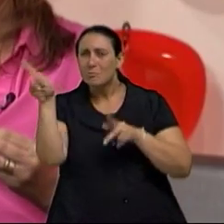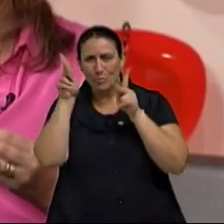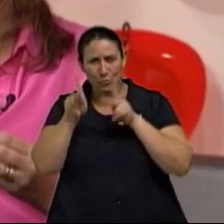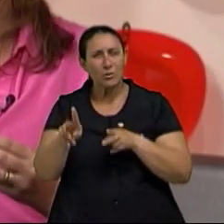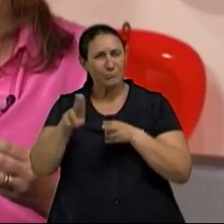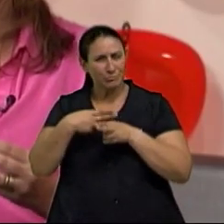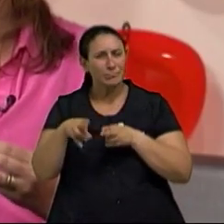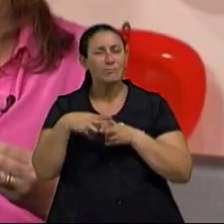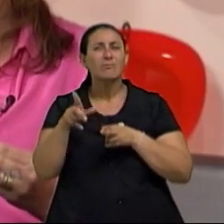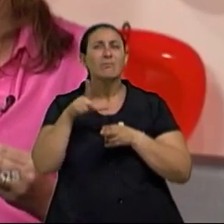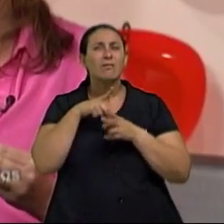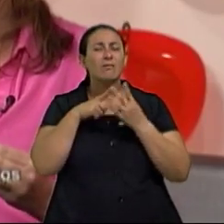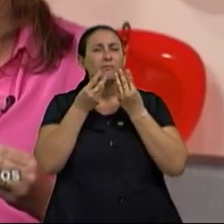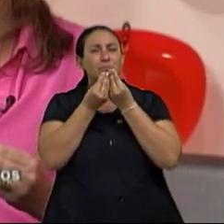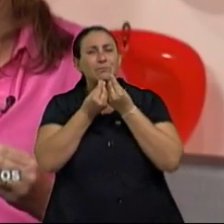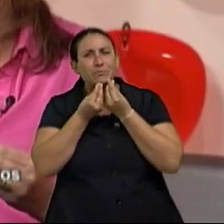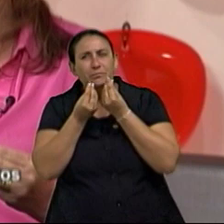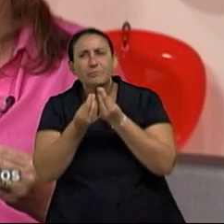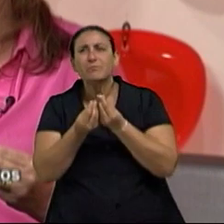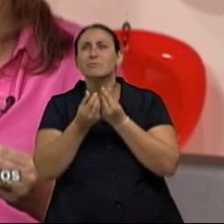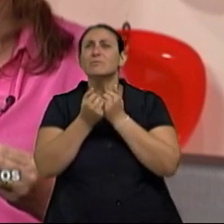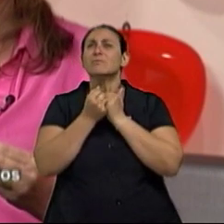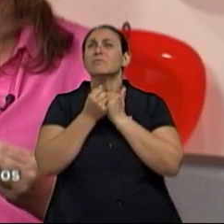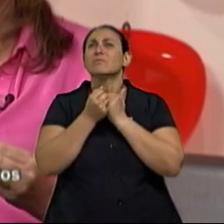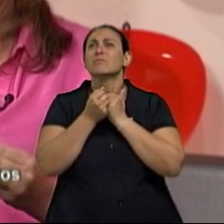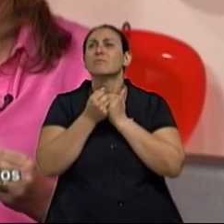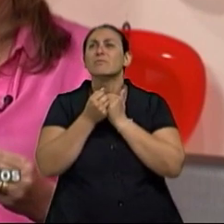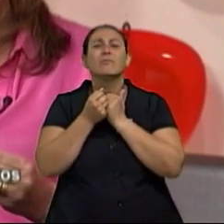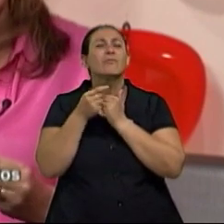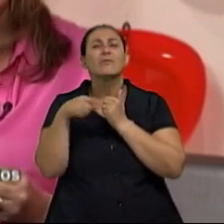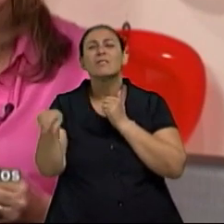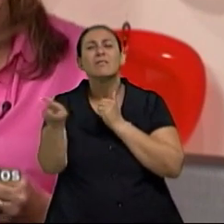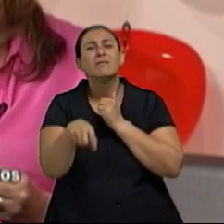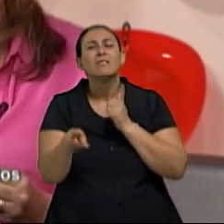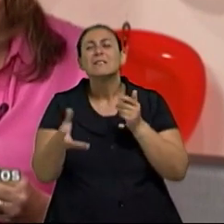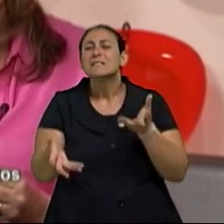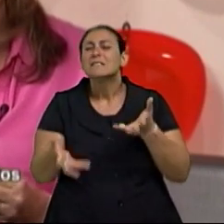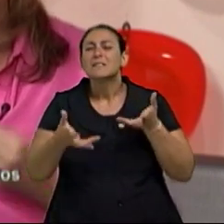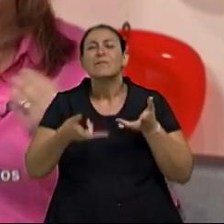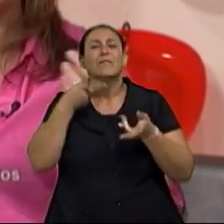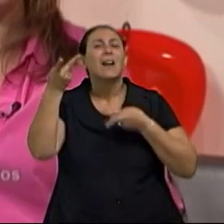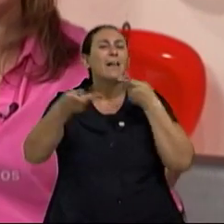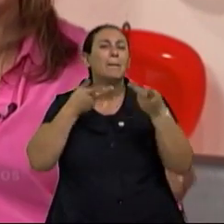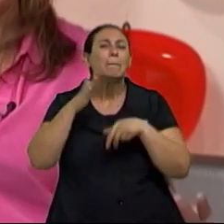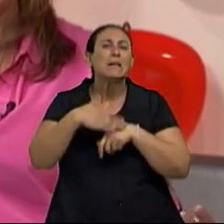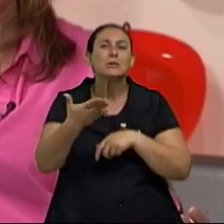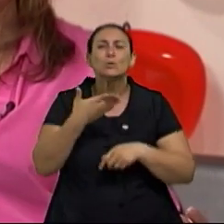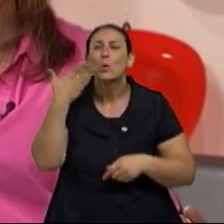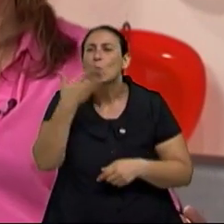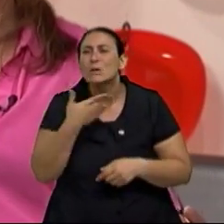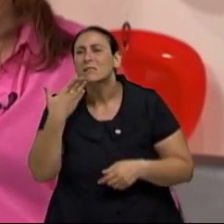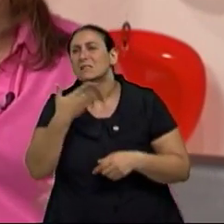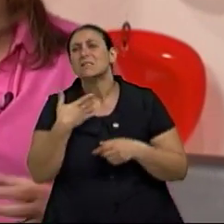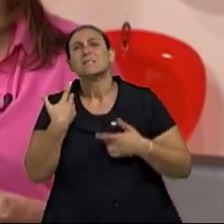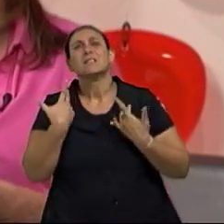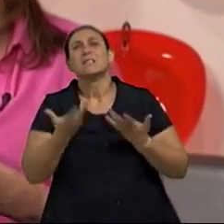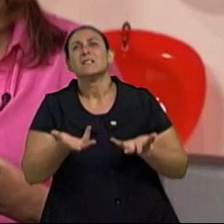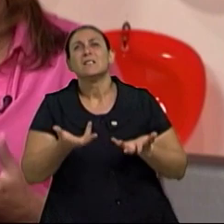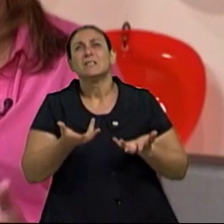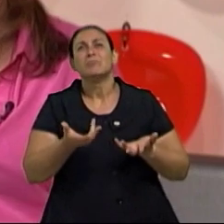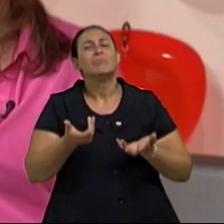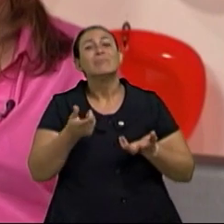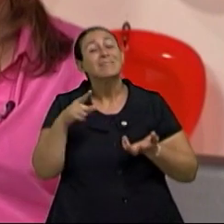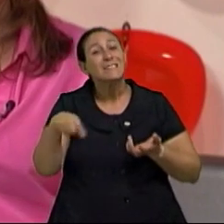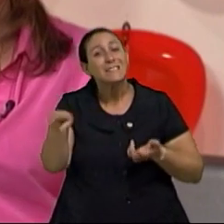desenvolve o paladar assim, a tendência é eles gostarem mais do sabor doce do que dos outros sabores. Então, assim,